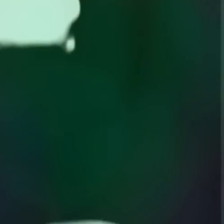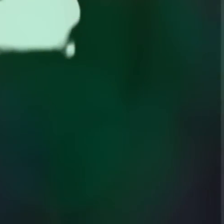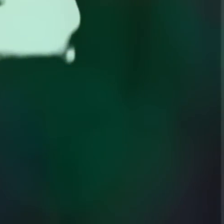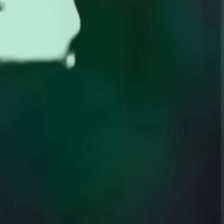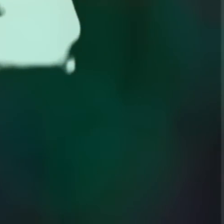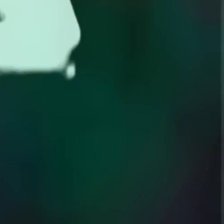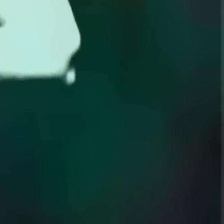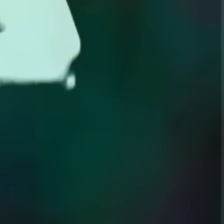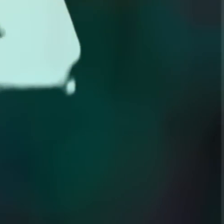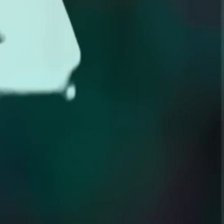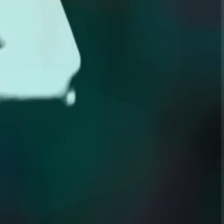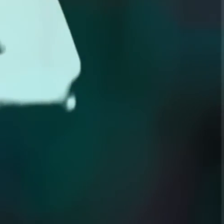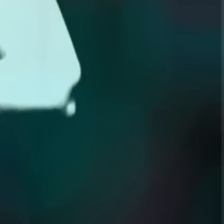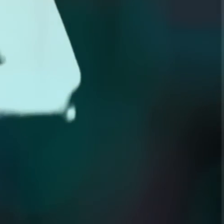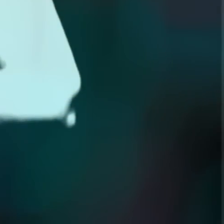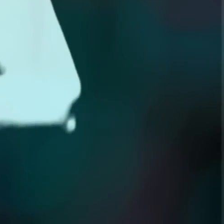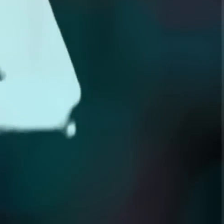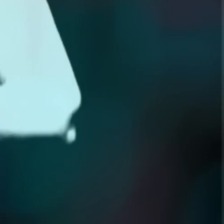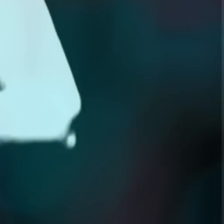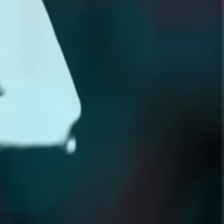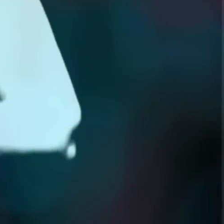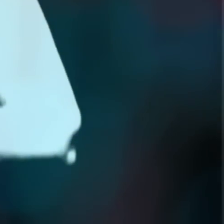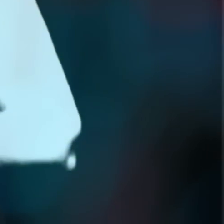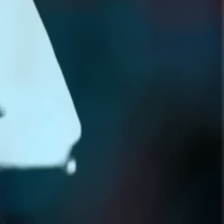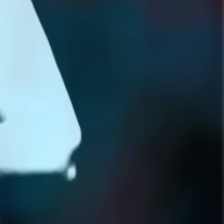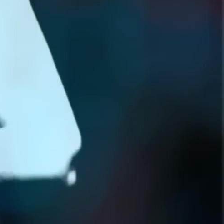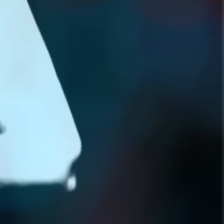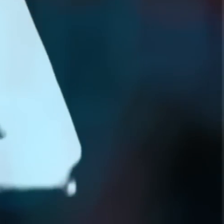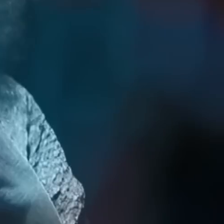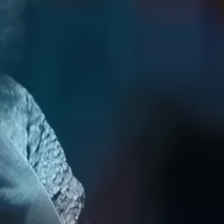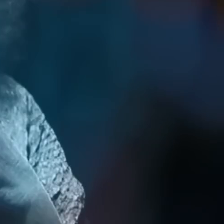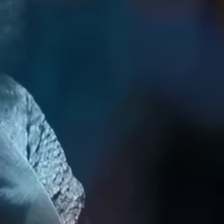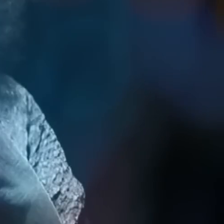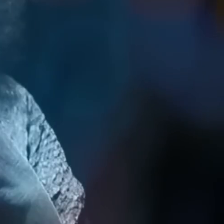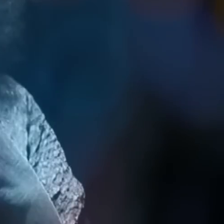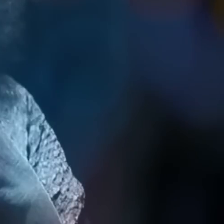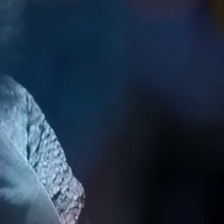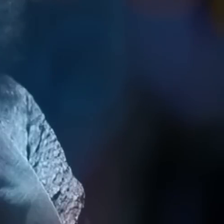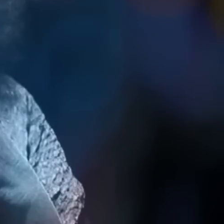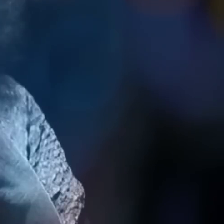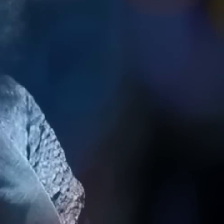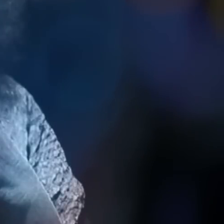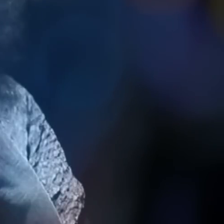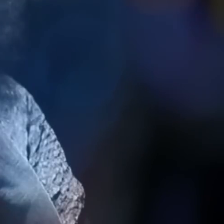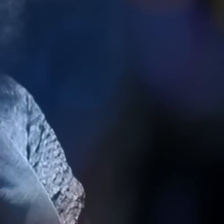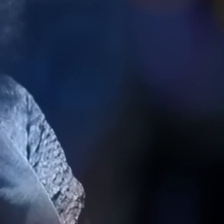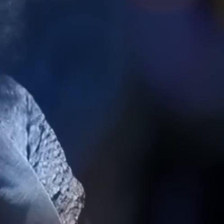Eu não sei se vocês iriam